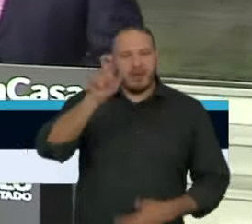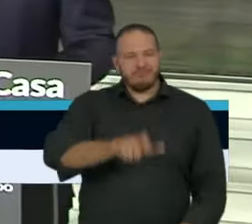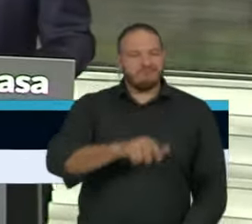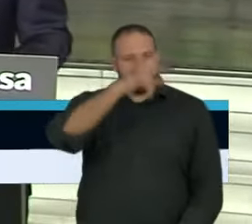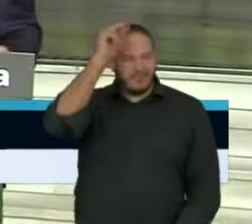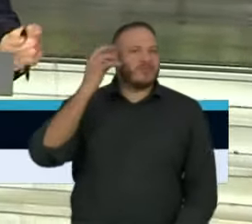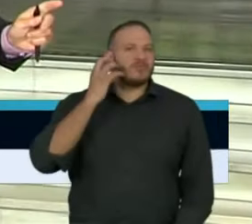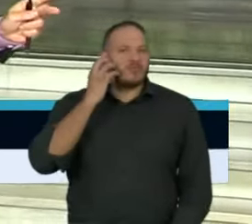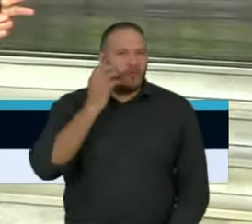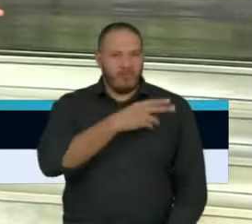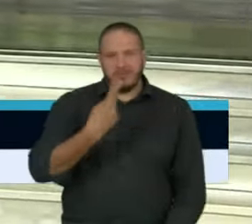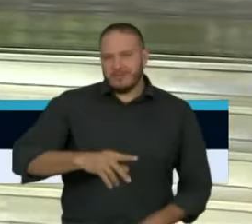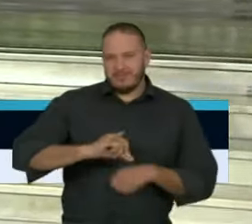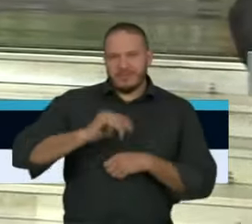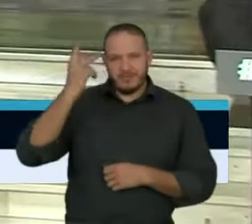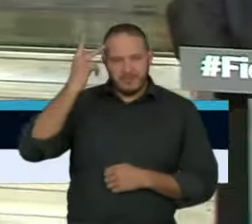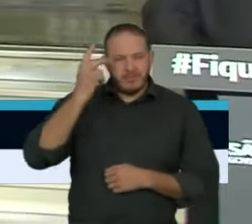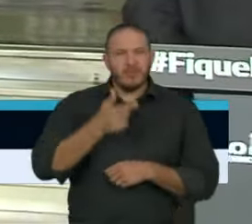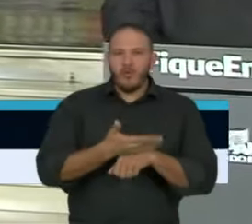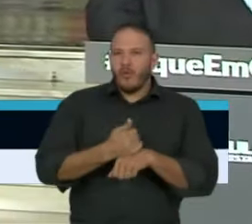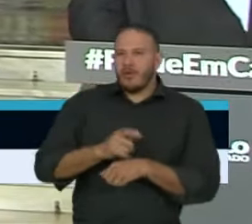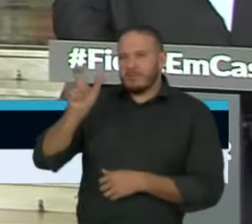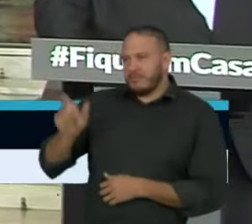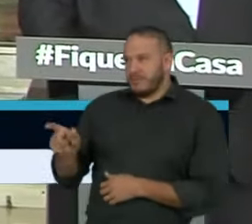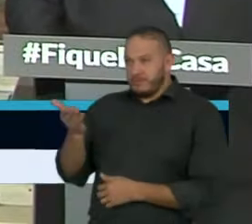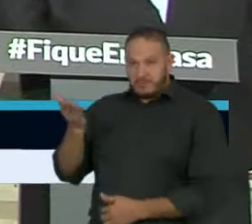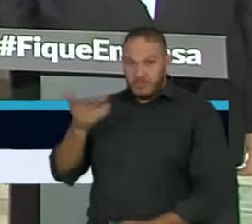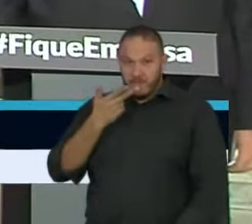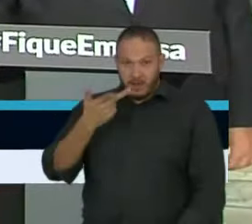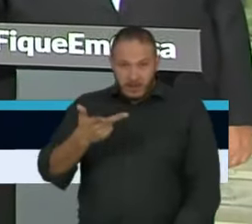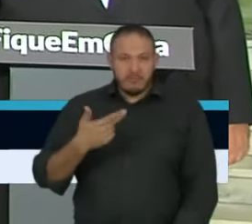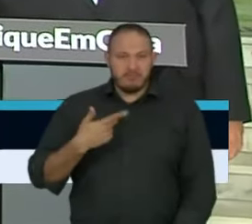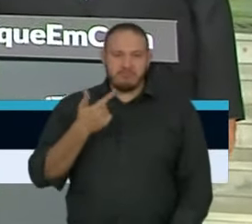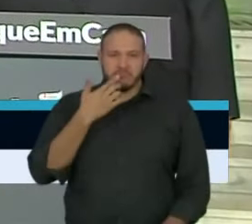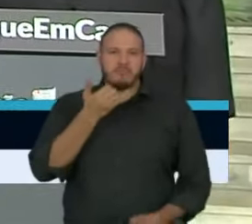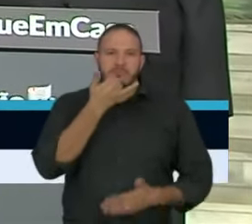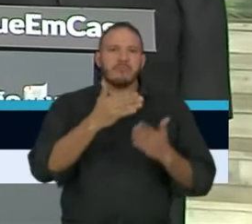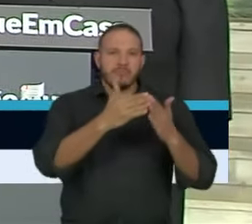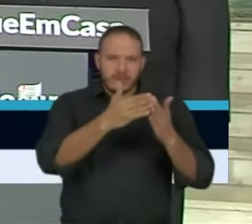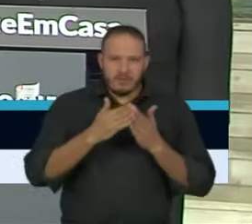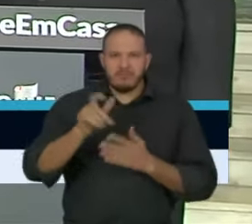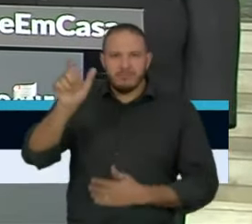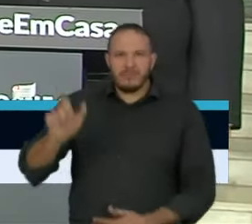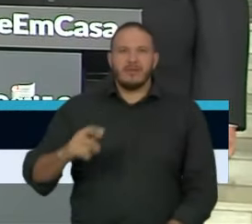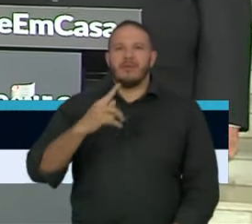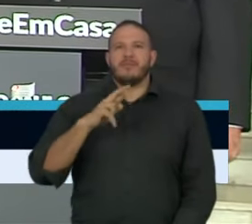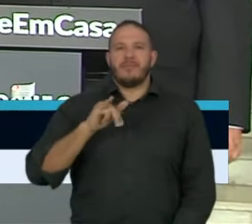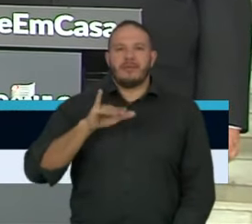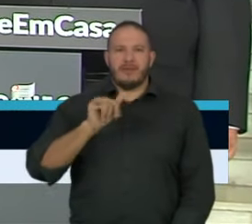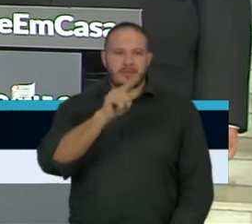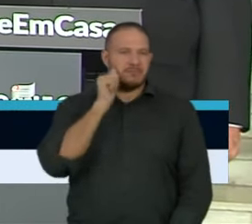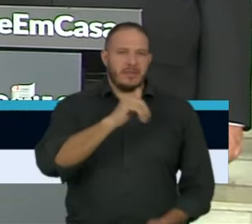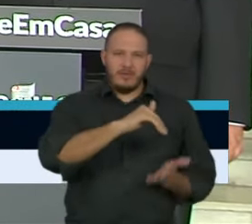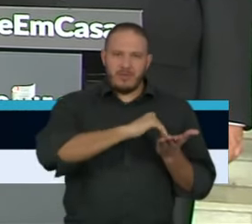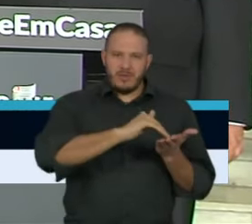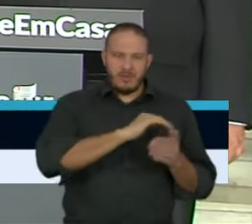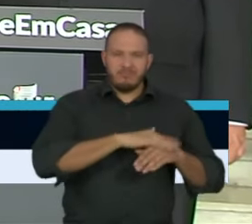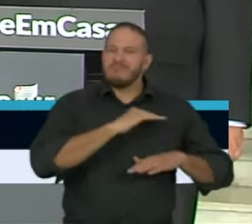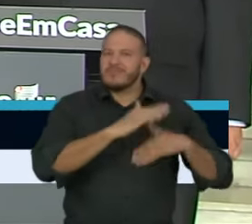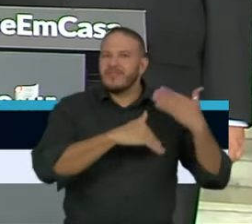Guerman e Dimas, antes de passar a palavra a vocês, eu vou tomar a liberdade de pedir a intervenção da Patrícia Ellen, nossa secretária de Desenvolvimento